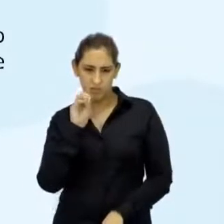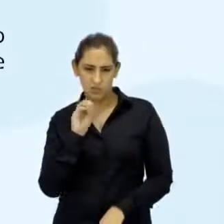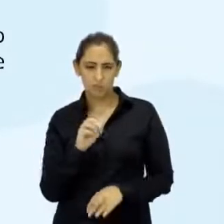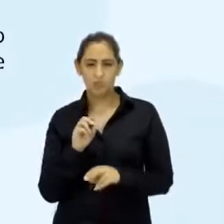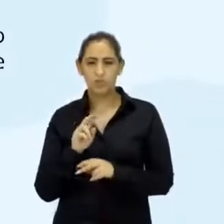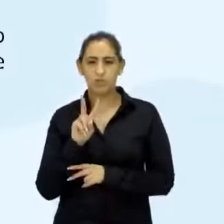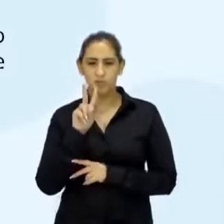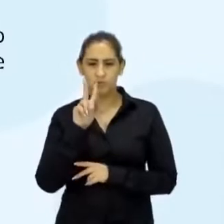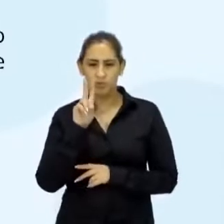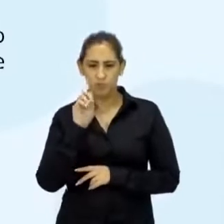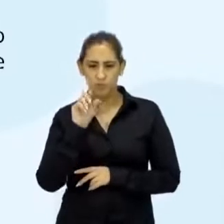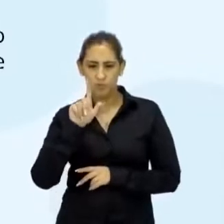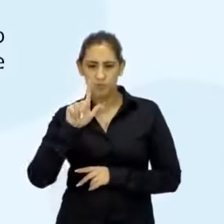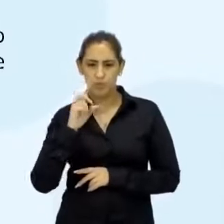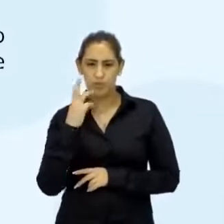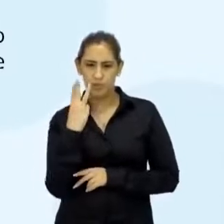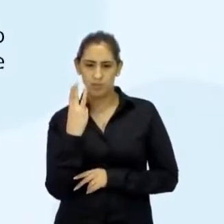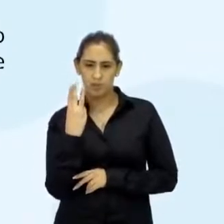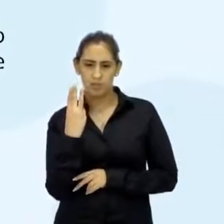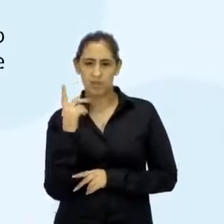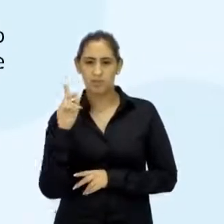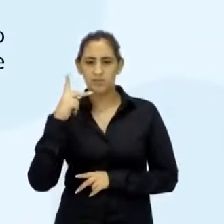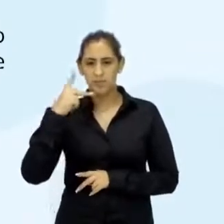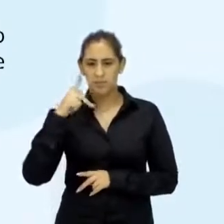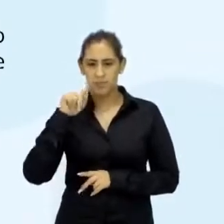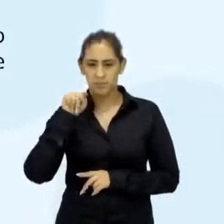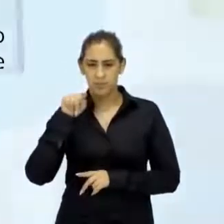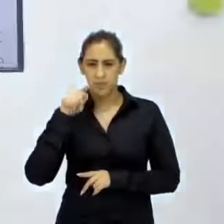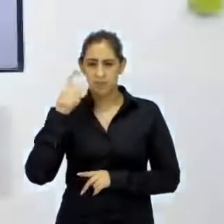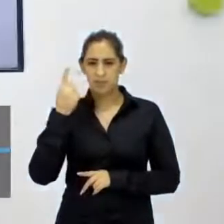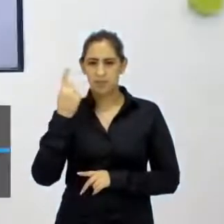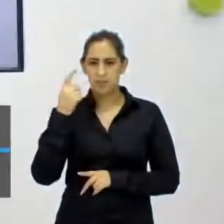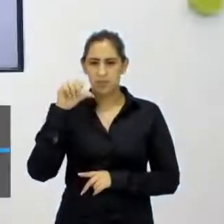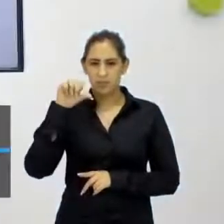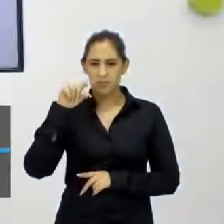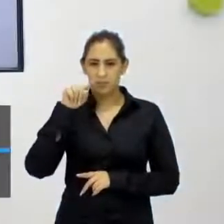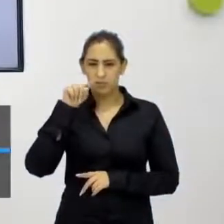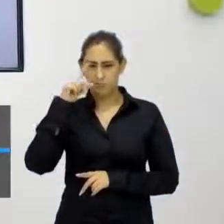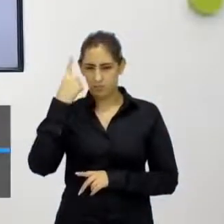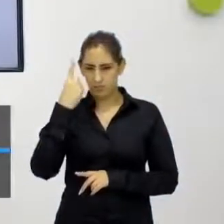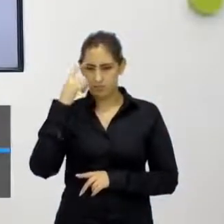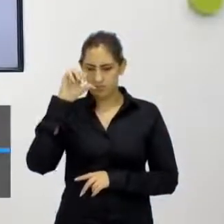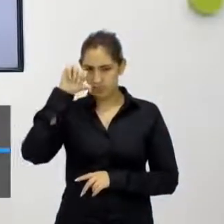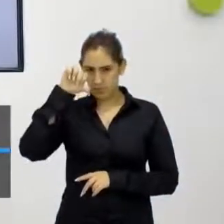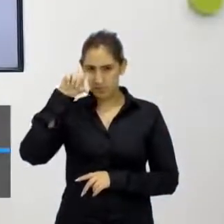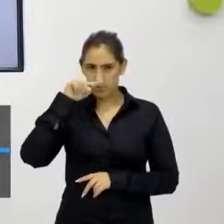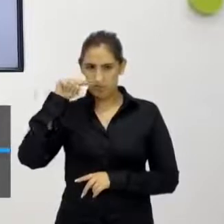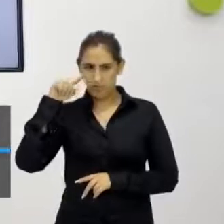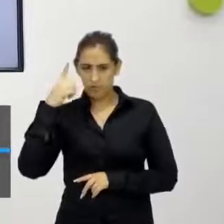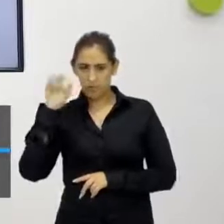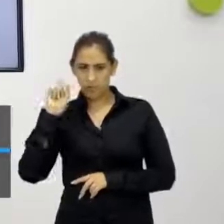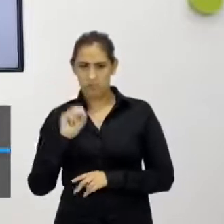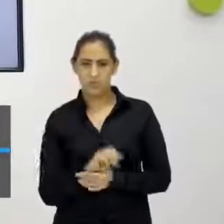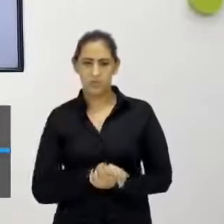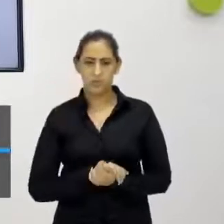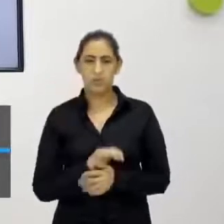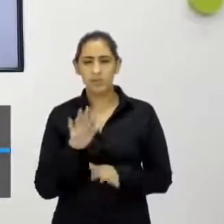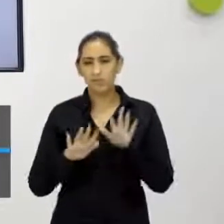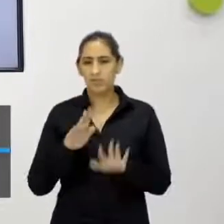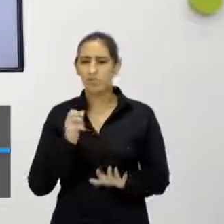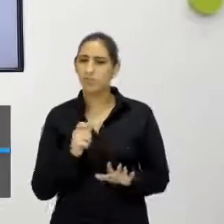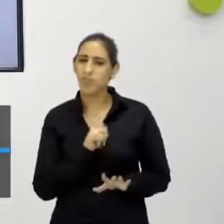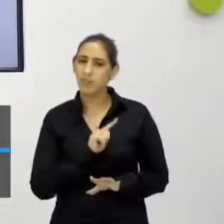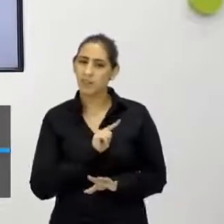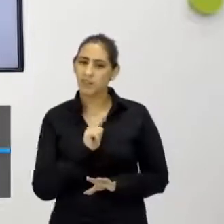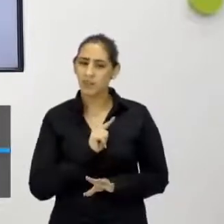páginas 9 a 18. Pode ser 9 a 18, pode não ser, porque a gente pegou esse caderno bem no forno, né? Então pode ter alguma alteração aí. A